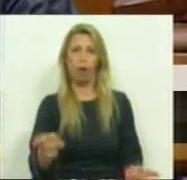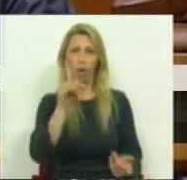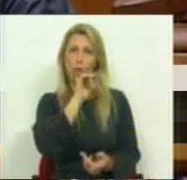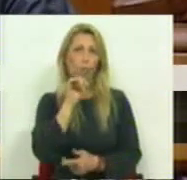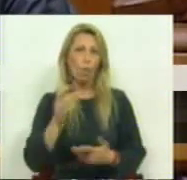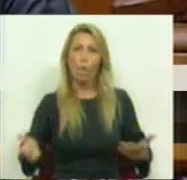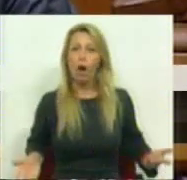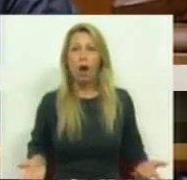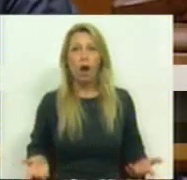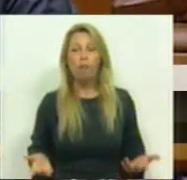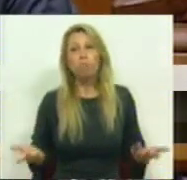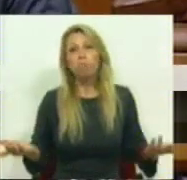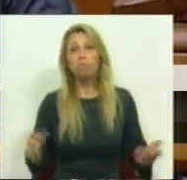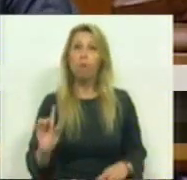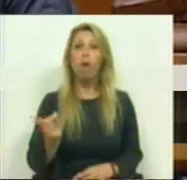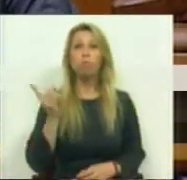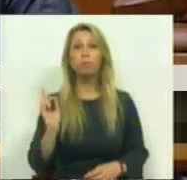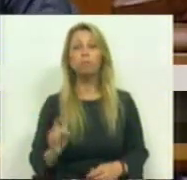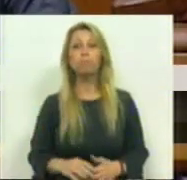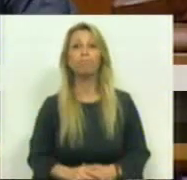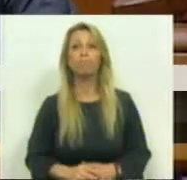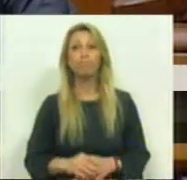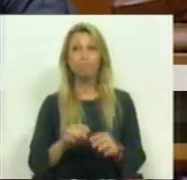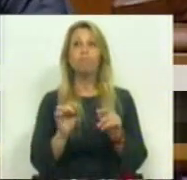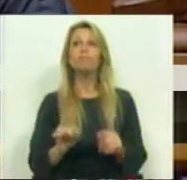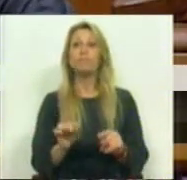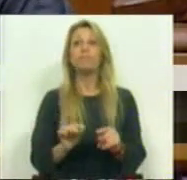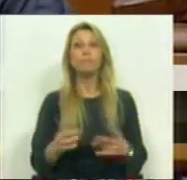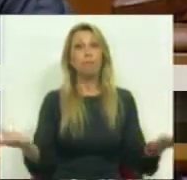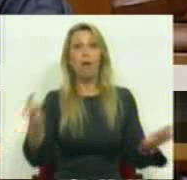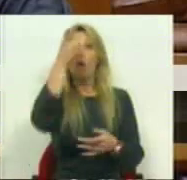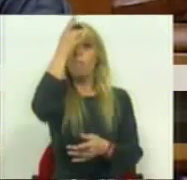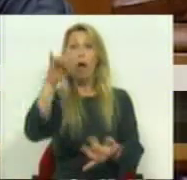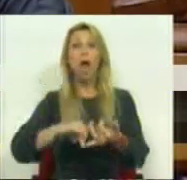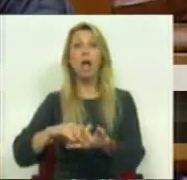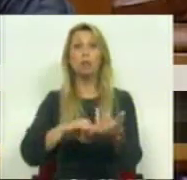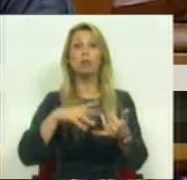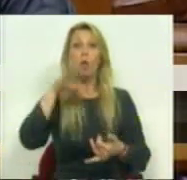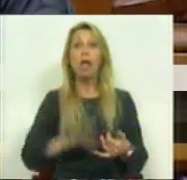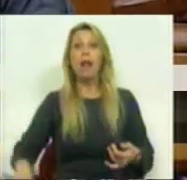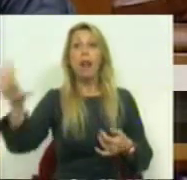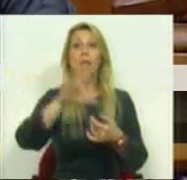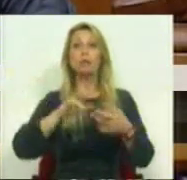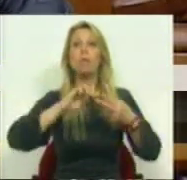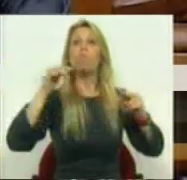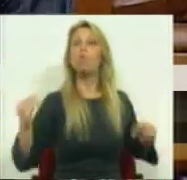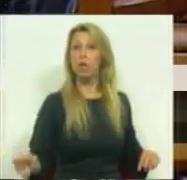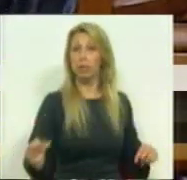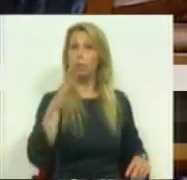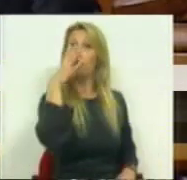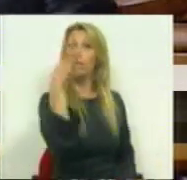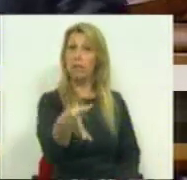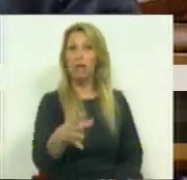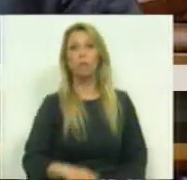Não limita. Aliás, aquilo que é o parecer da Associação Nacional de Municípios, dizendo que